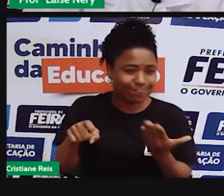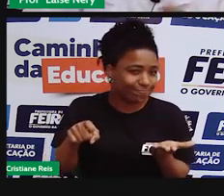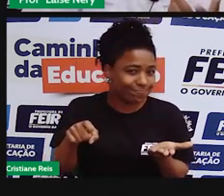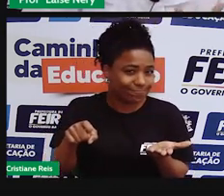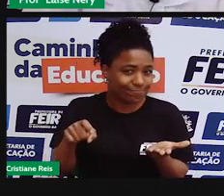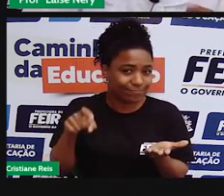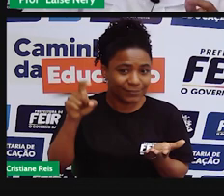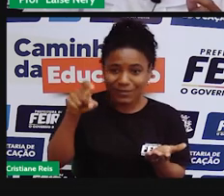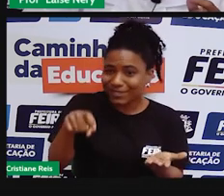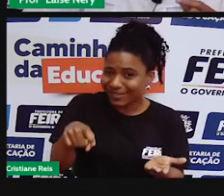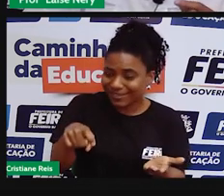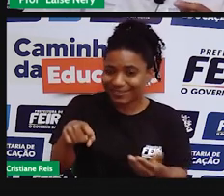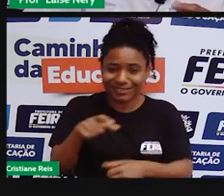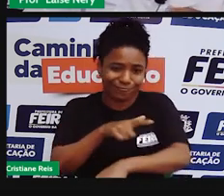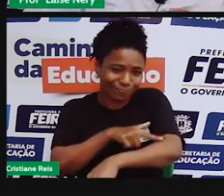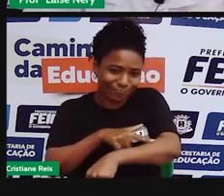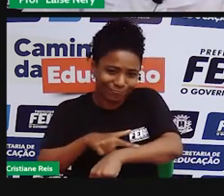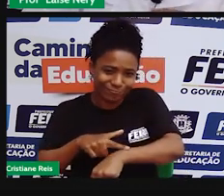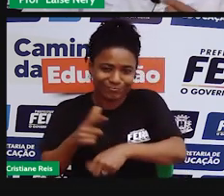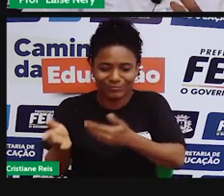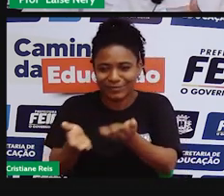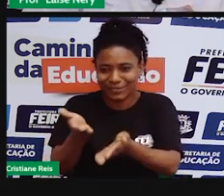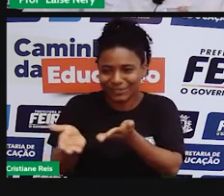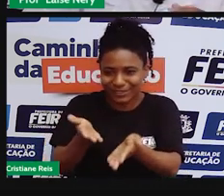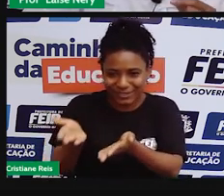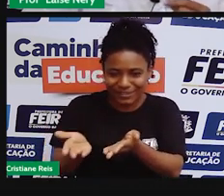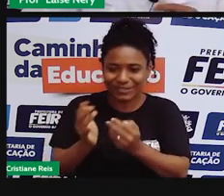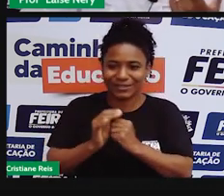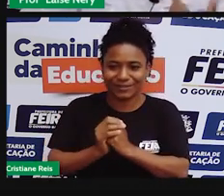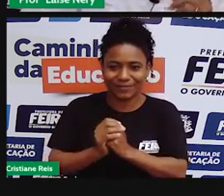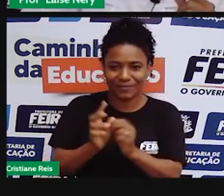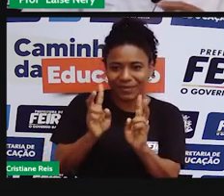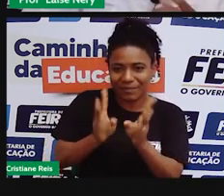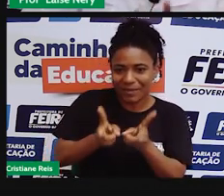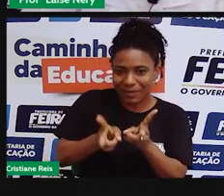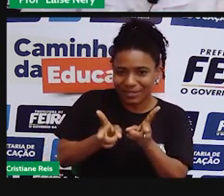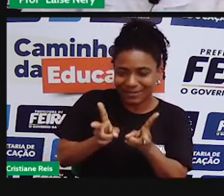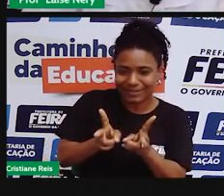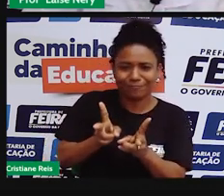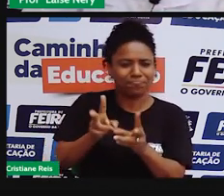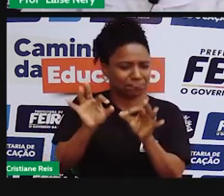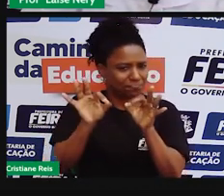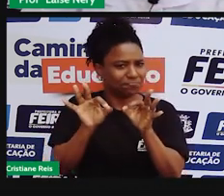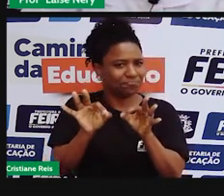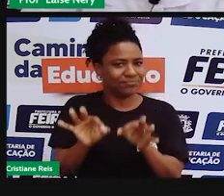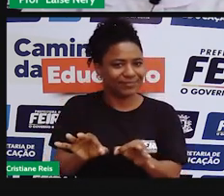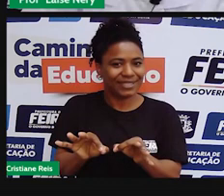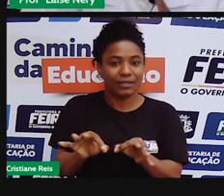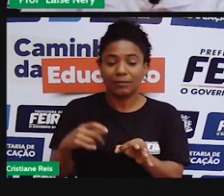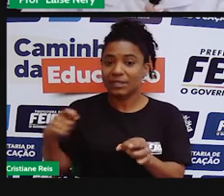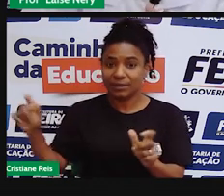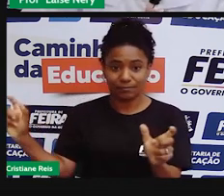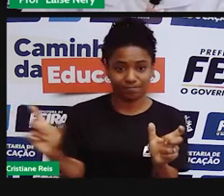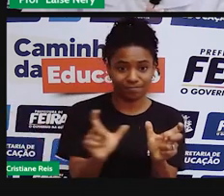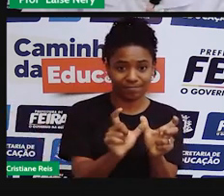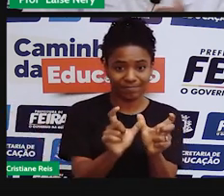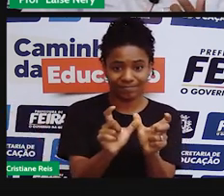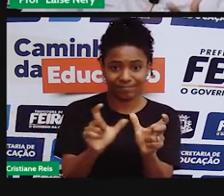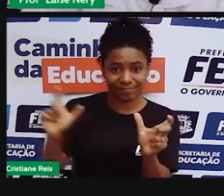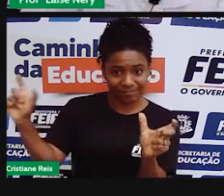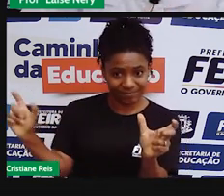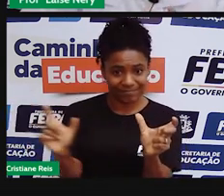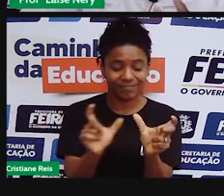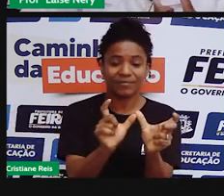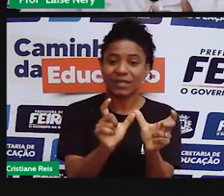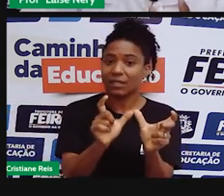ser gentil a permanecer correto sempre precisa de um complemento esse servos de